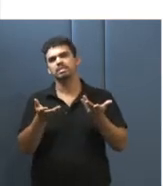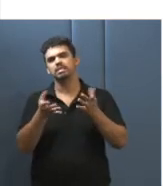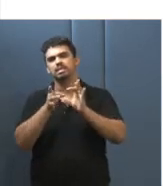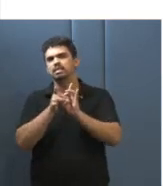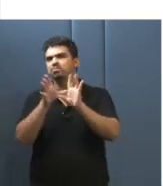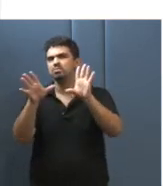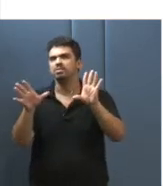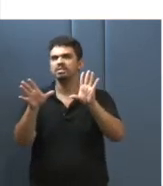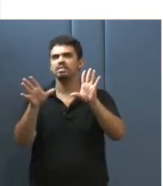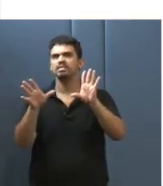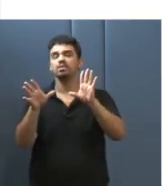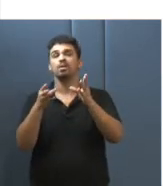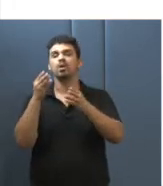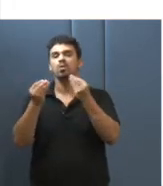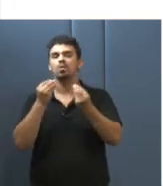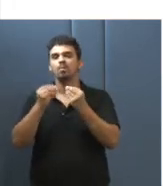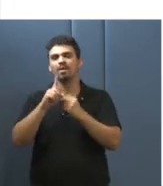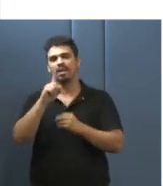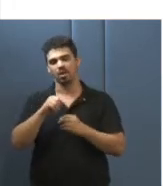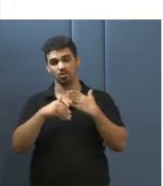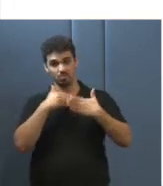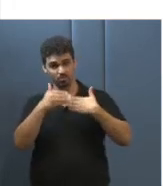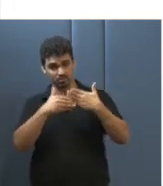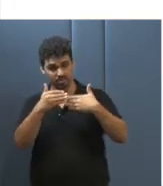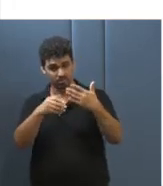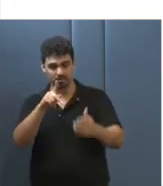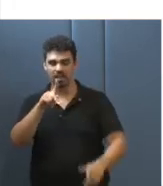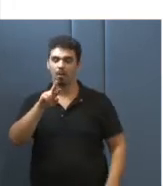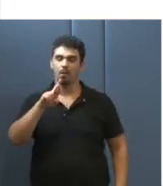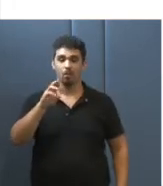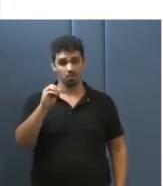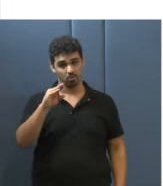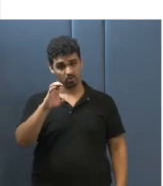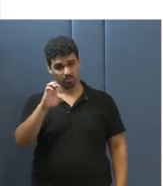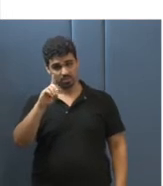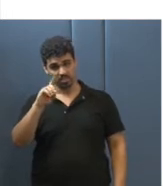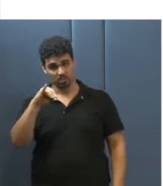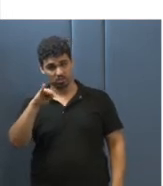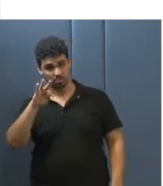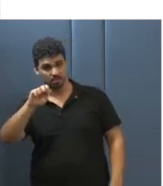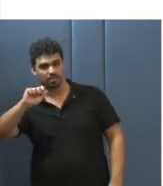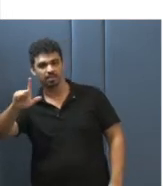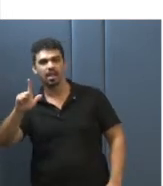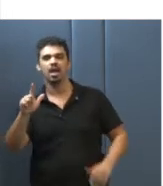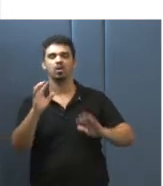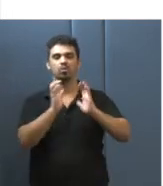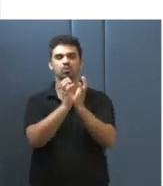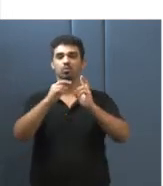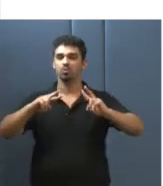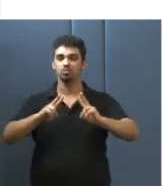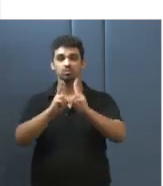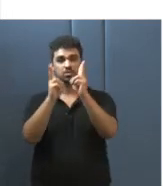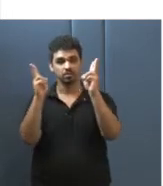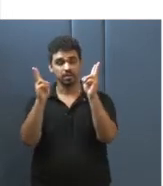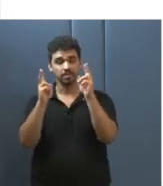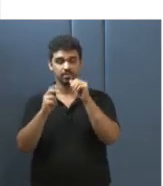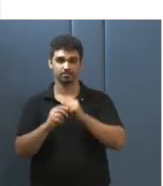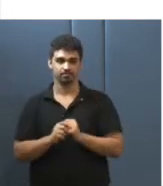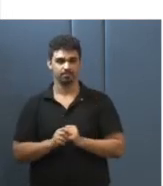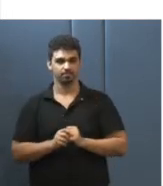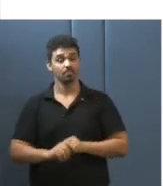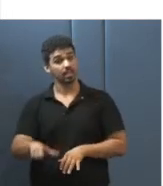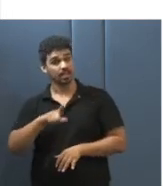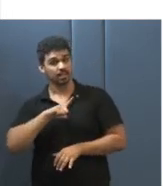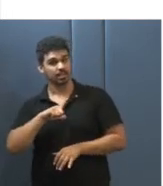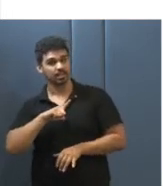disponibilização, talvez como que funciona o procedimental dos acordos no Clube de Paris. Você tem